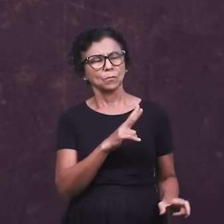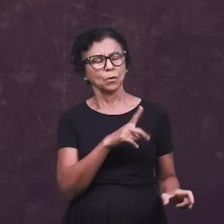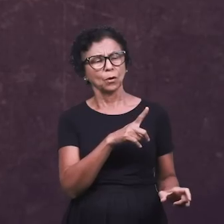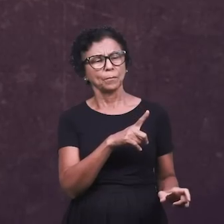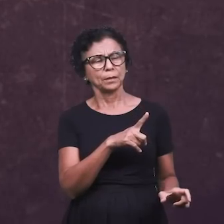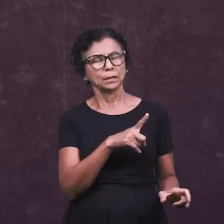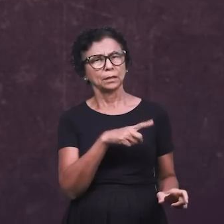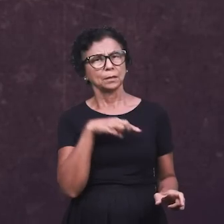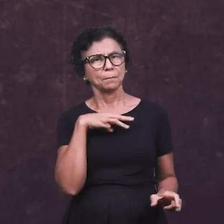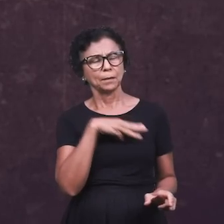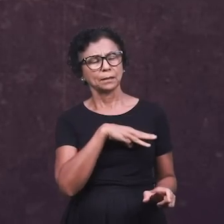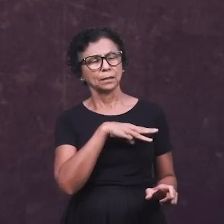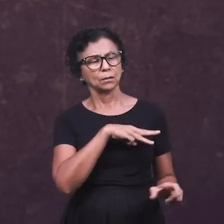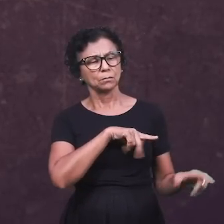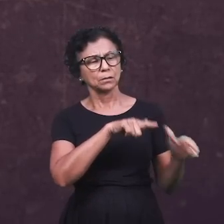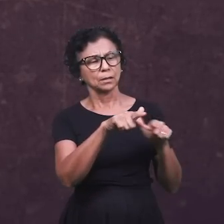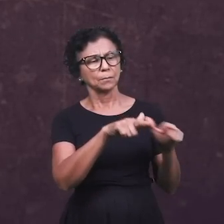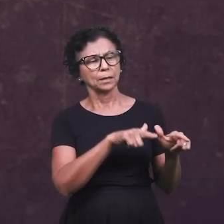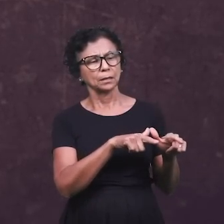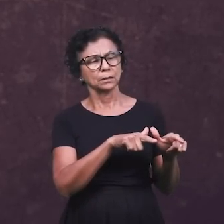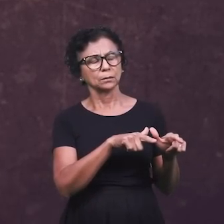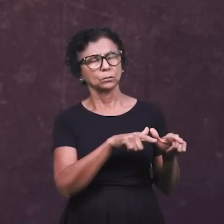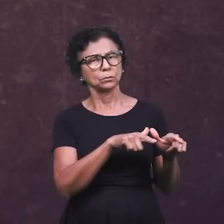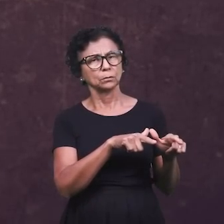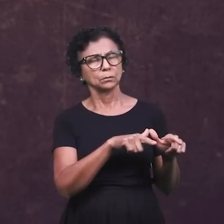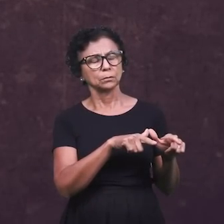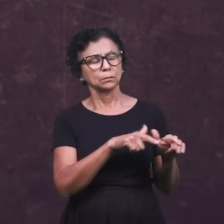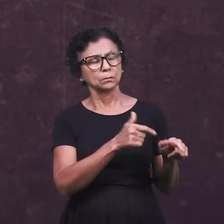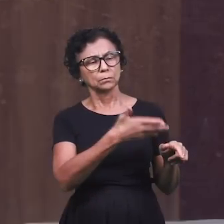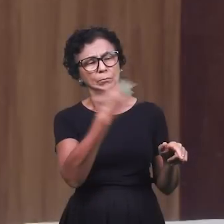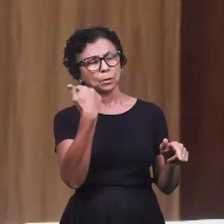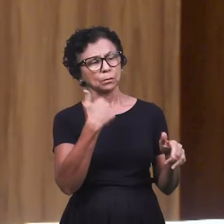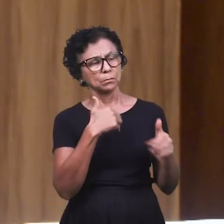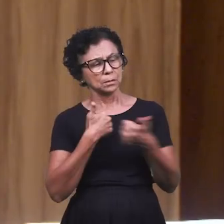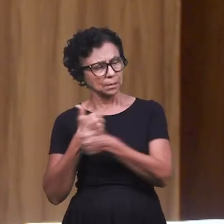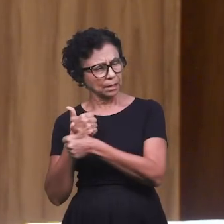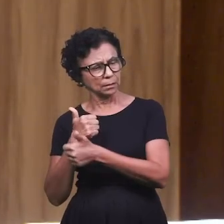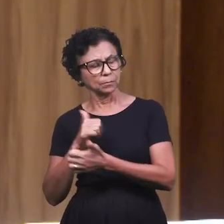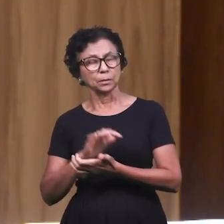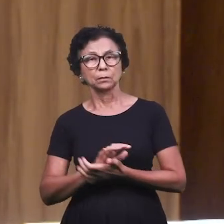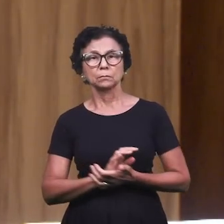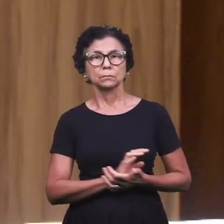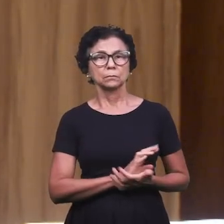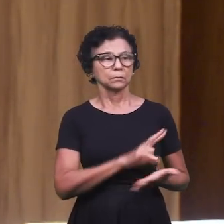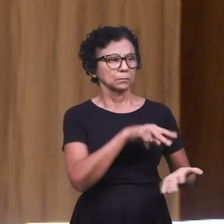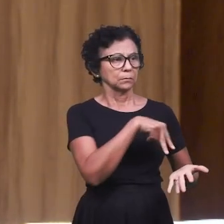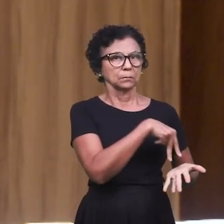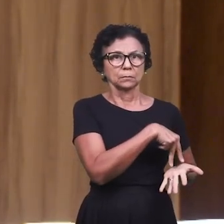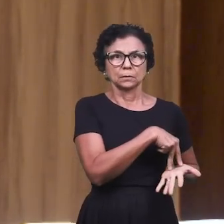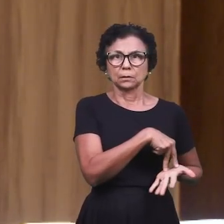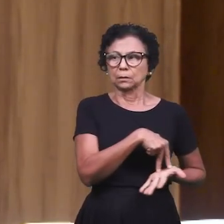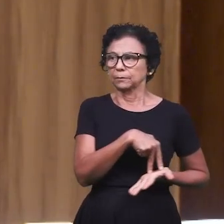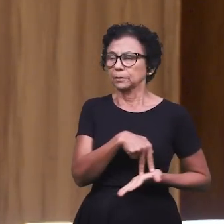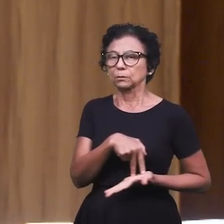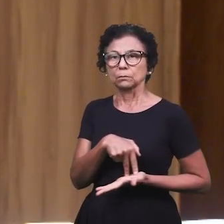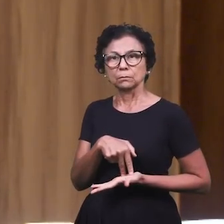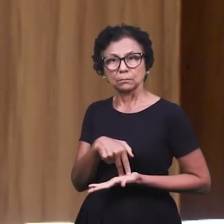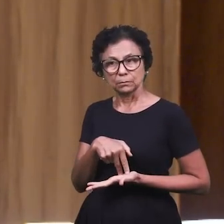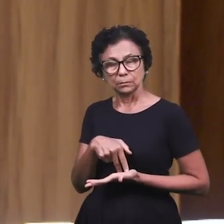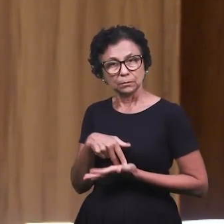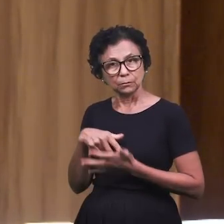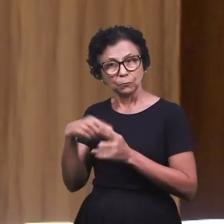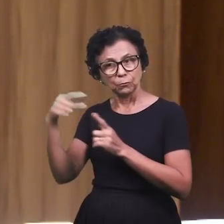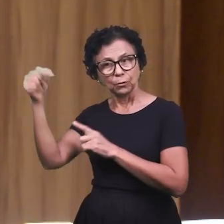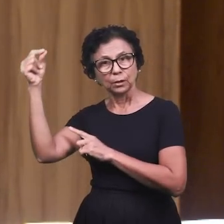coletoria e disse: segue-me. Levantou e seguiu o Senhor. A ordem de Jesus foi uma ordem, né? Maravilhosa, né?